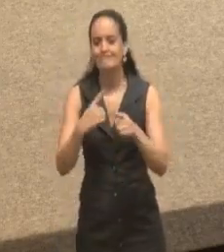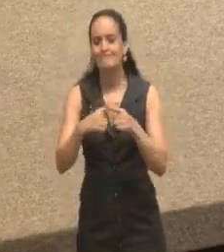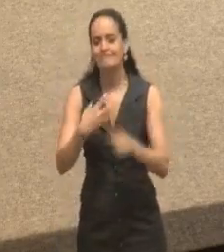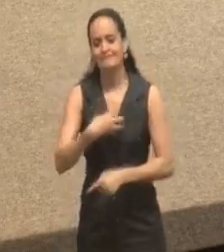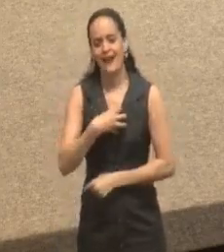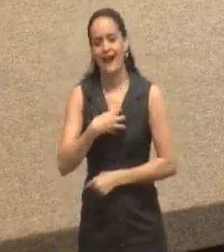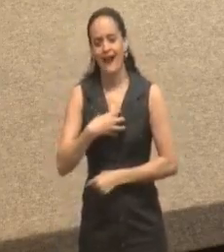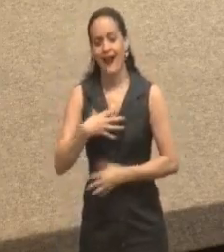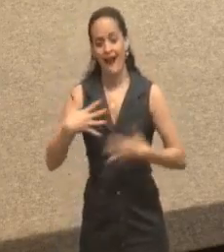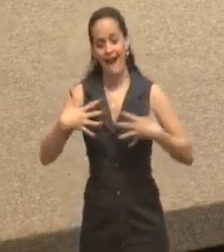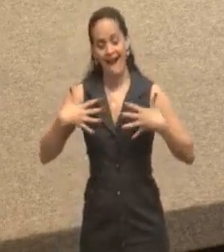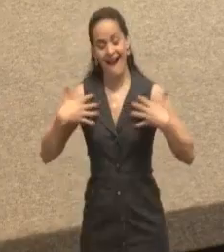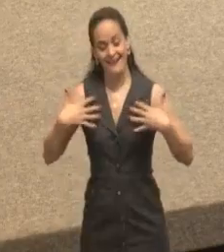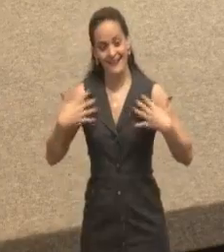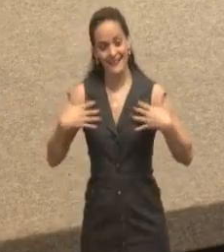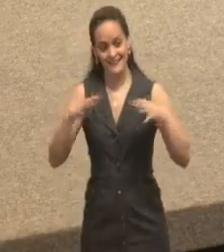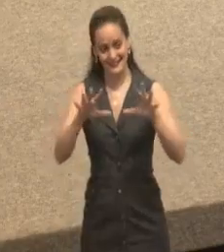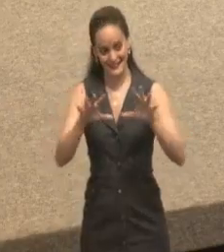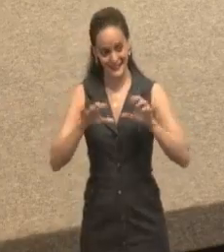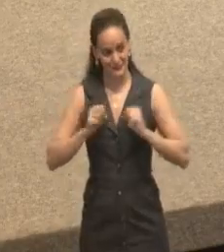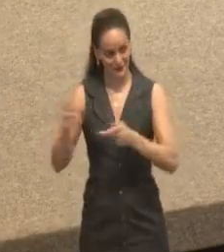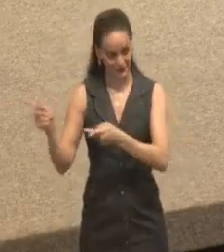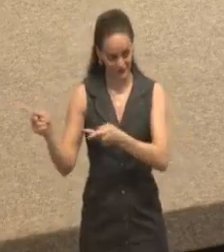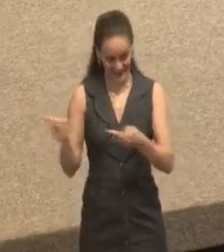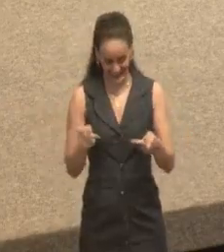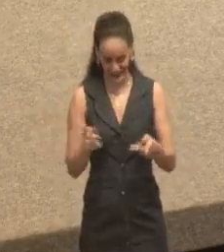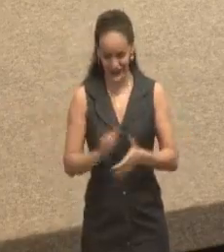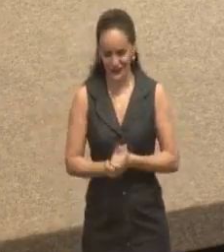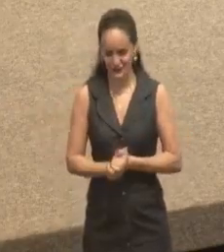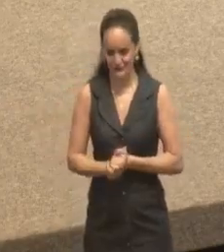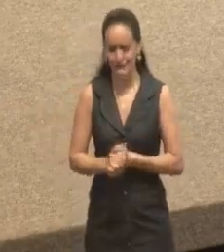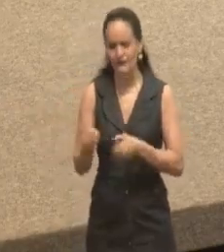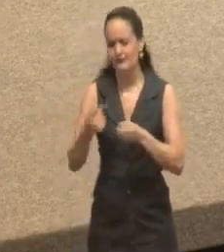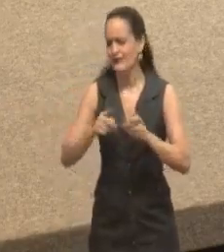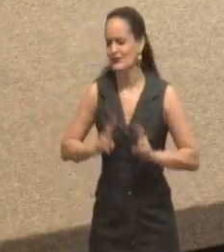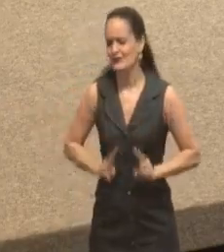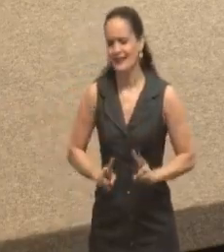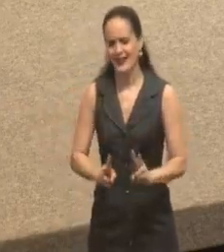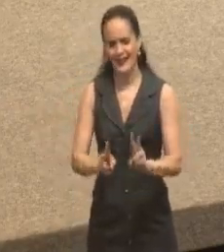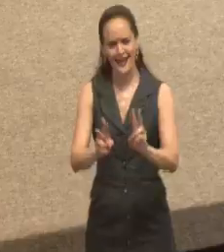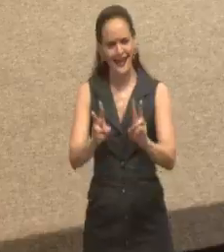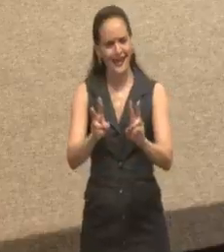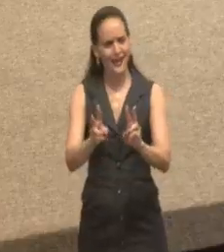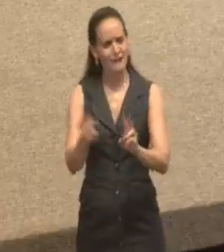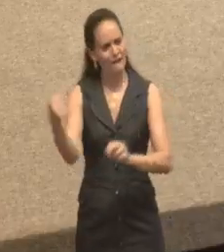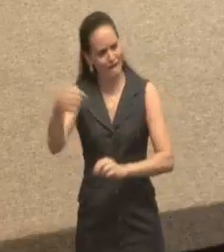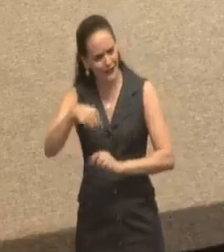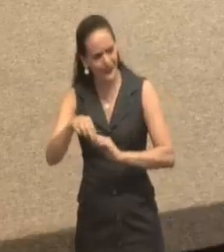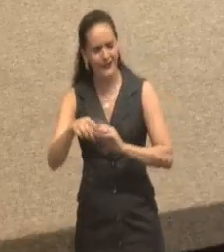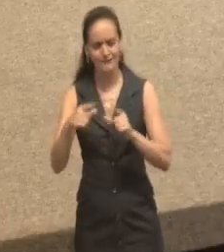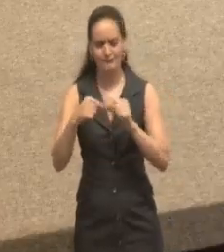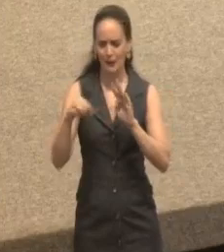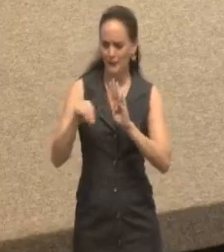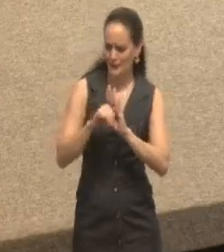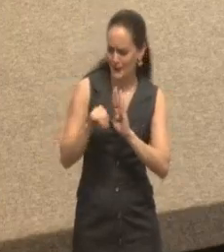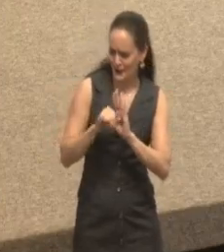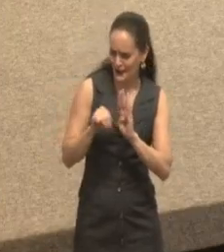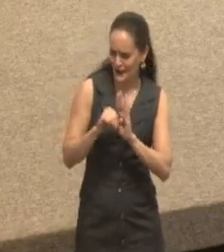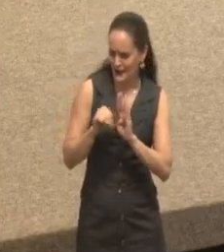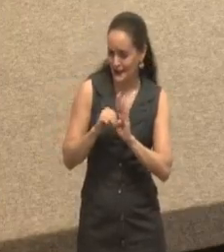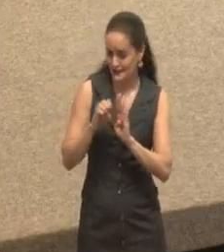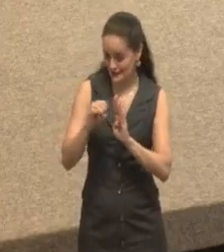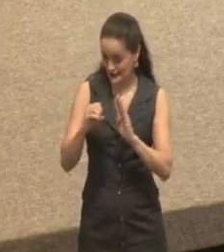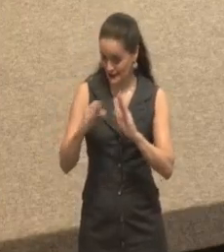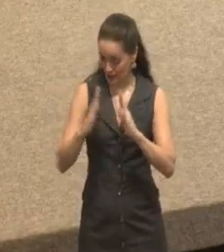alegria muito grande tê-lo aqui conosco. Volte sempre quando passar por aqui, volte sempre se morar